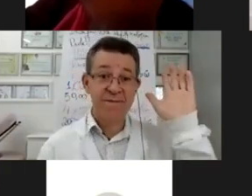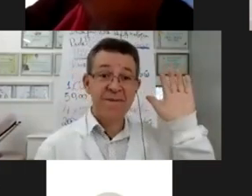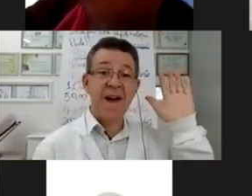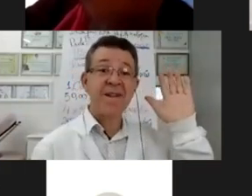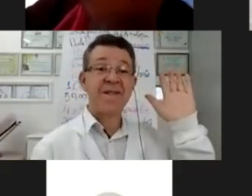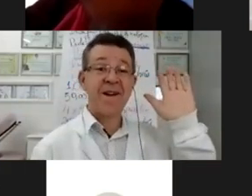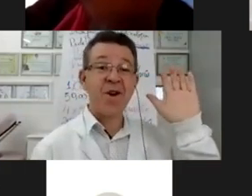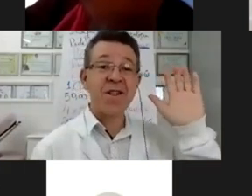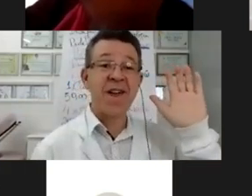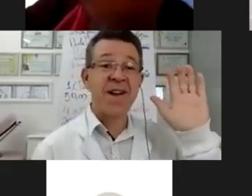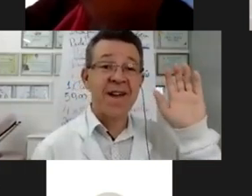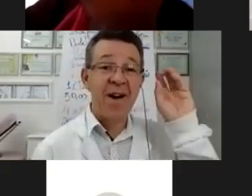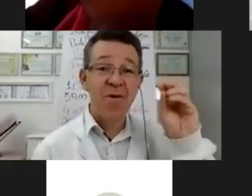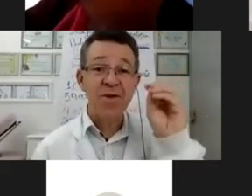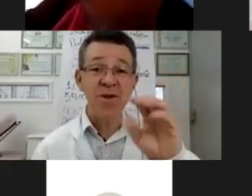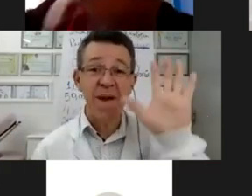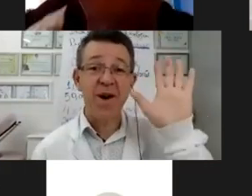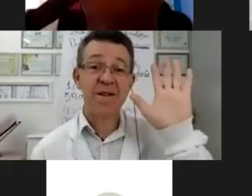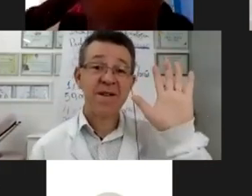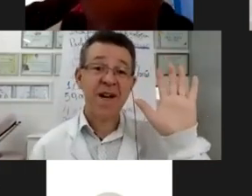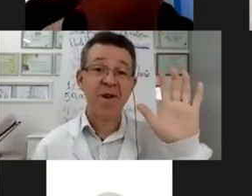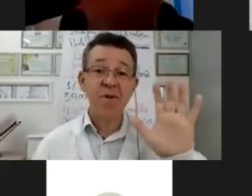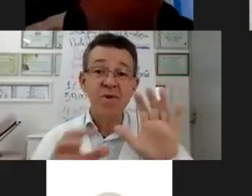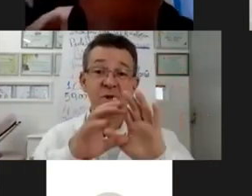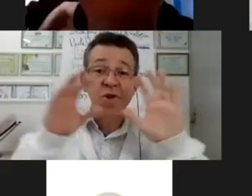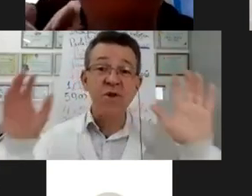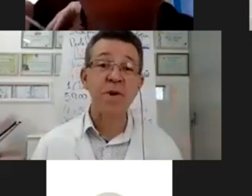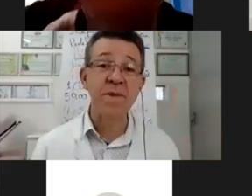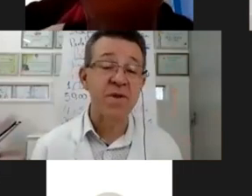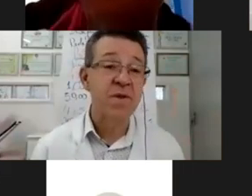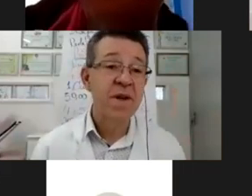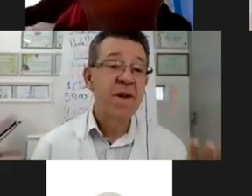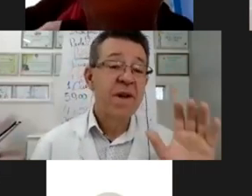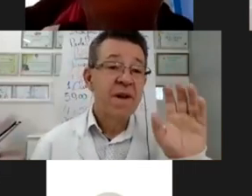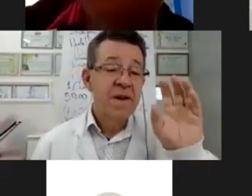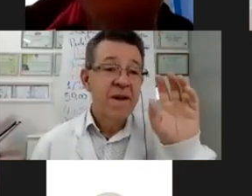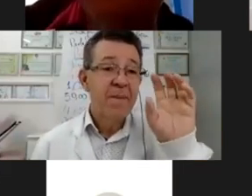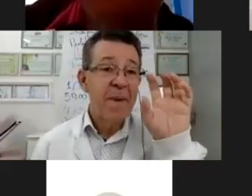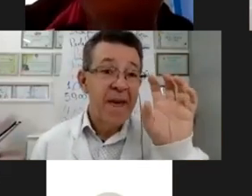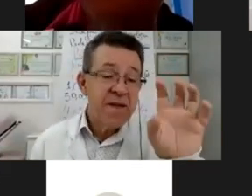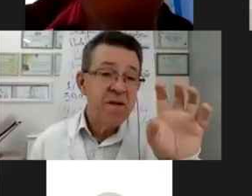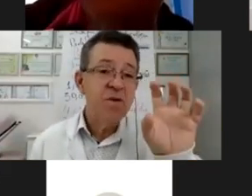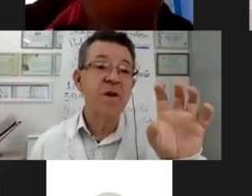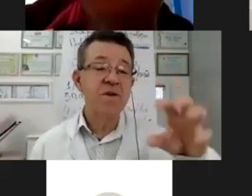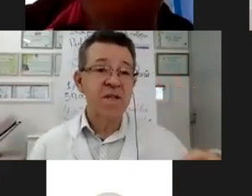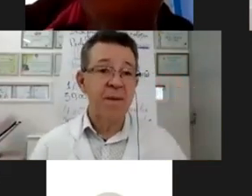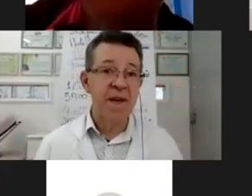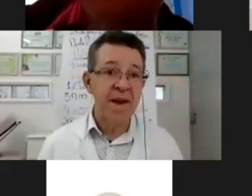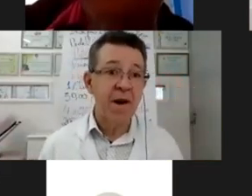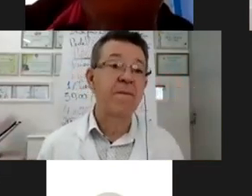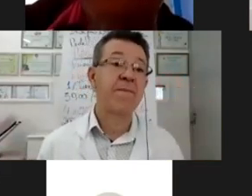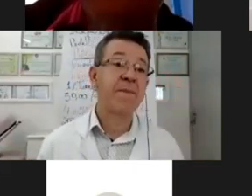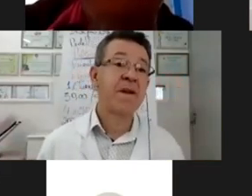BOs, tá? Anotem aí, cada um com os seus BO, cada um com os seus compromissos. Pense no seu